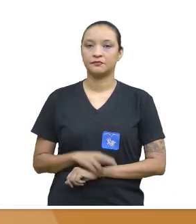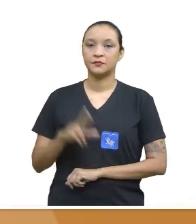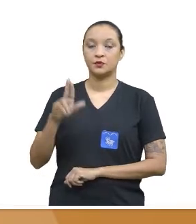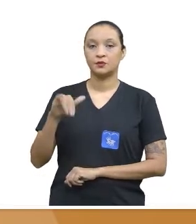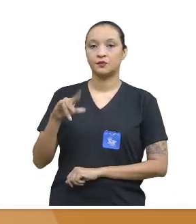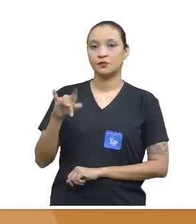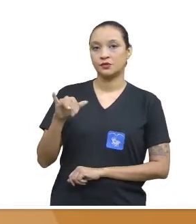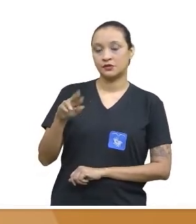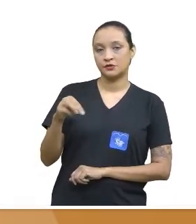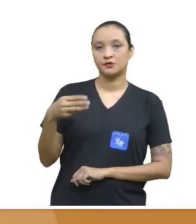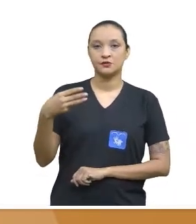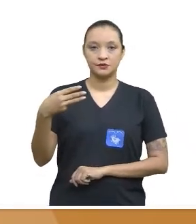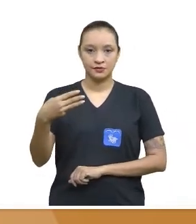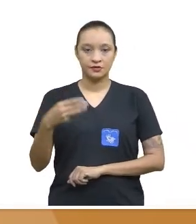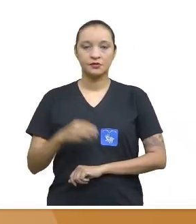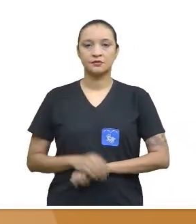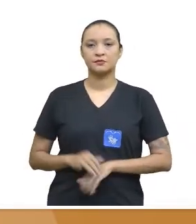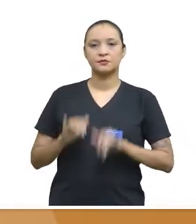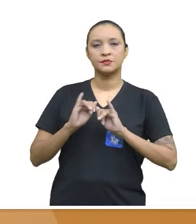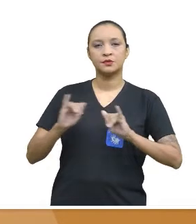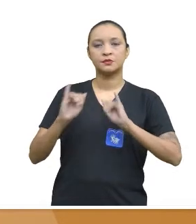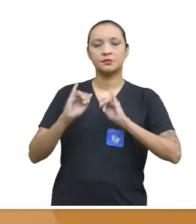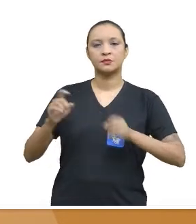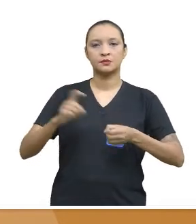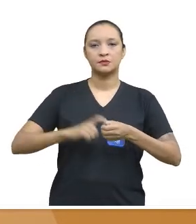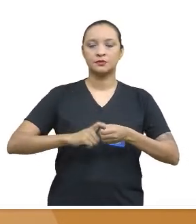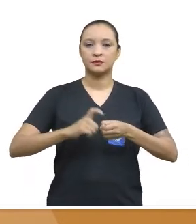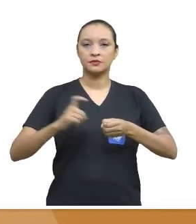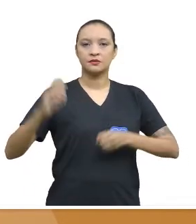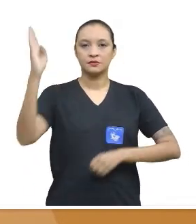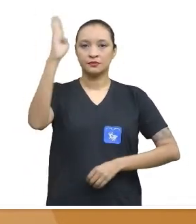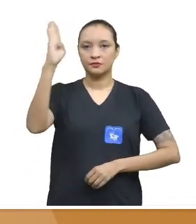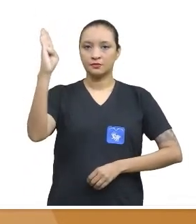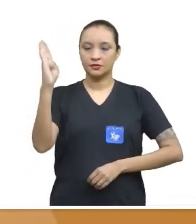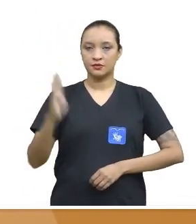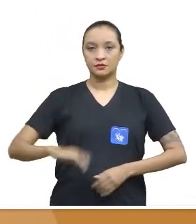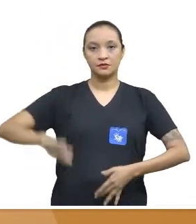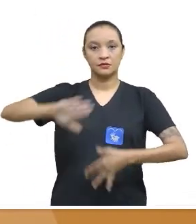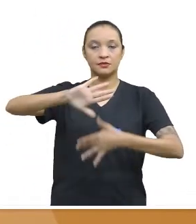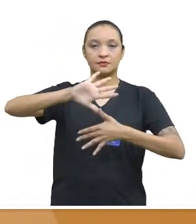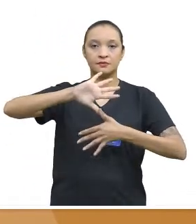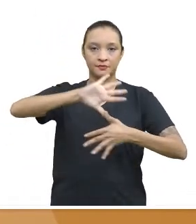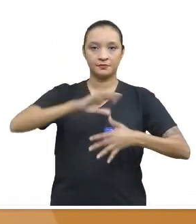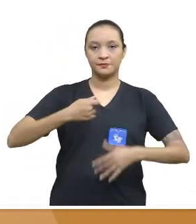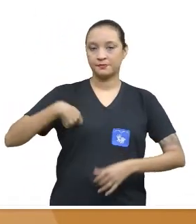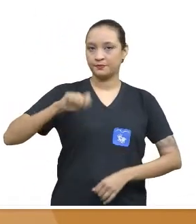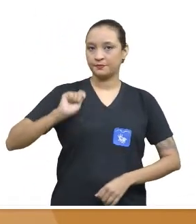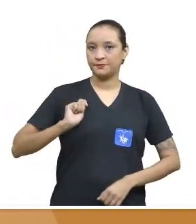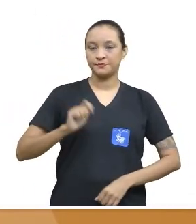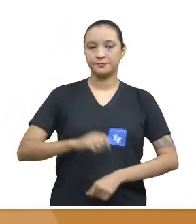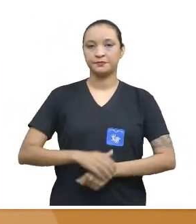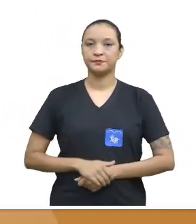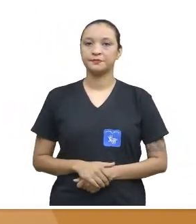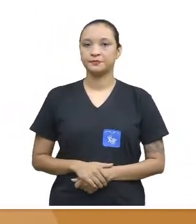Unidade 3. Repercussões da independência do Brasil e da América Espanhola.